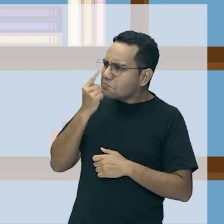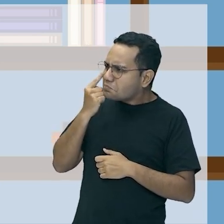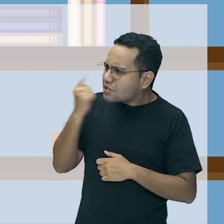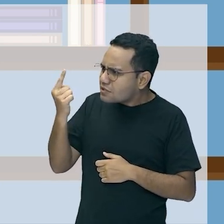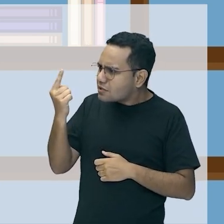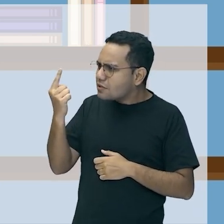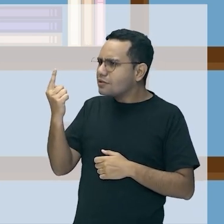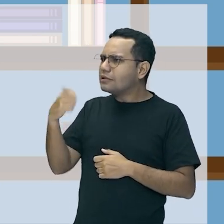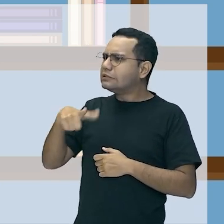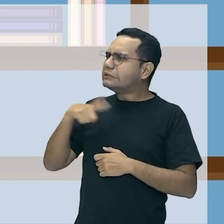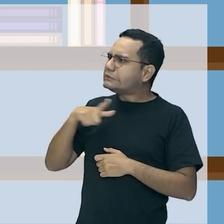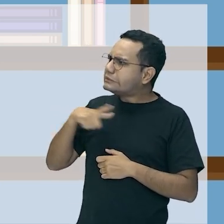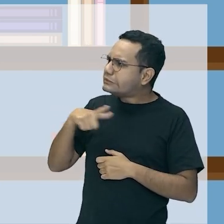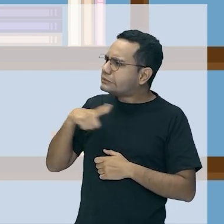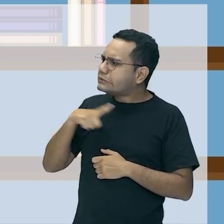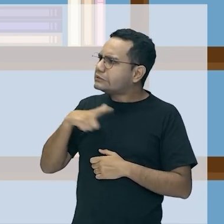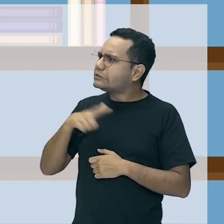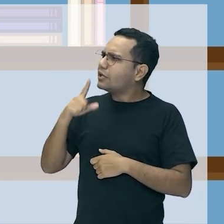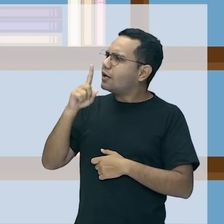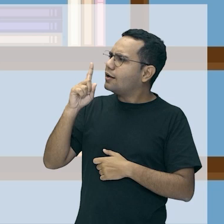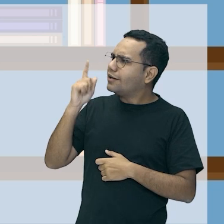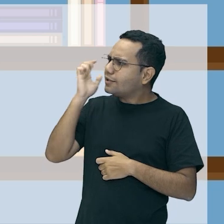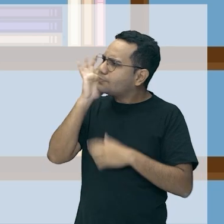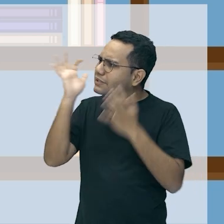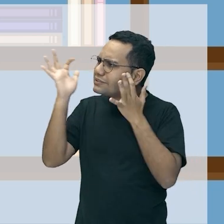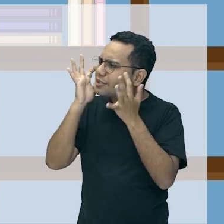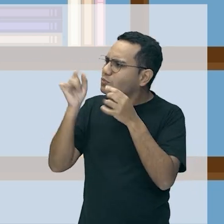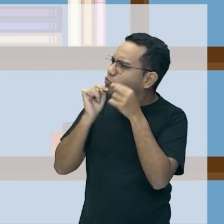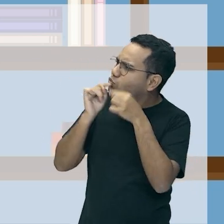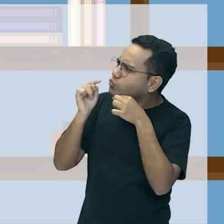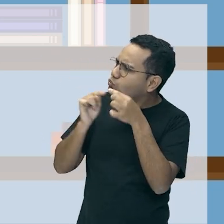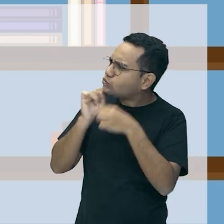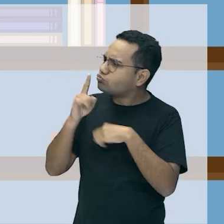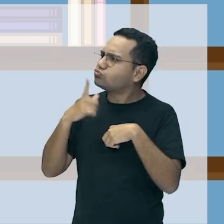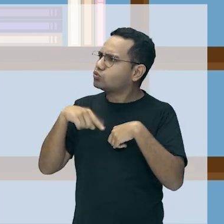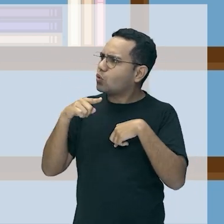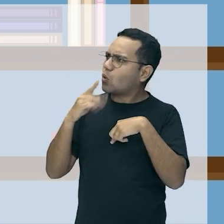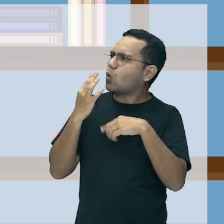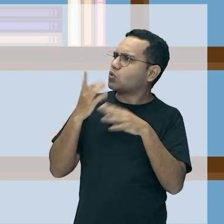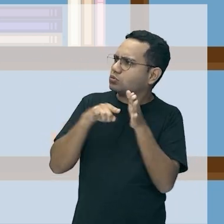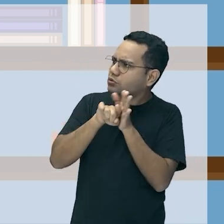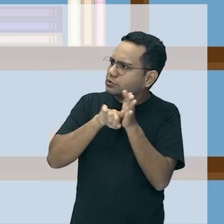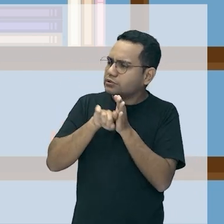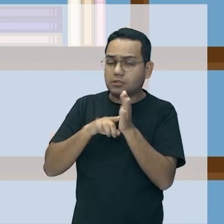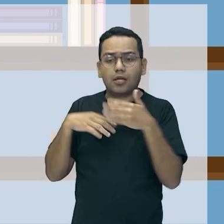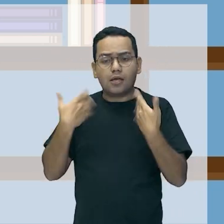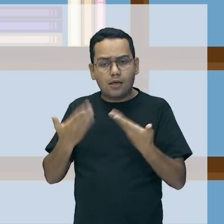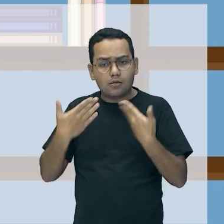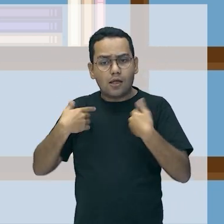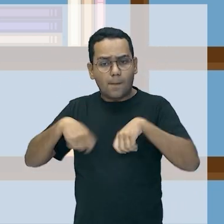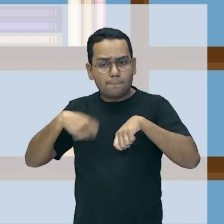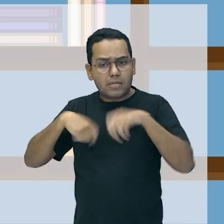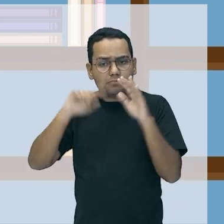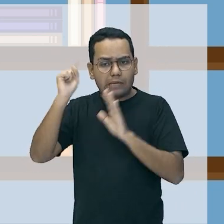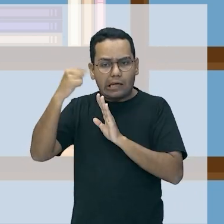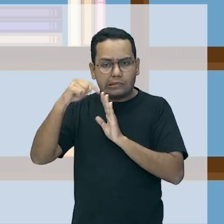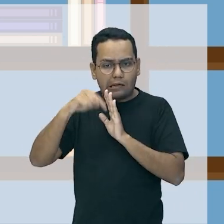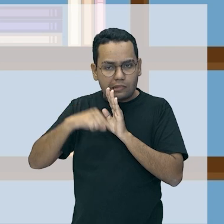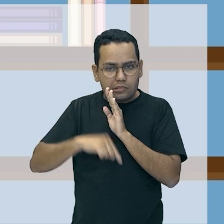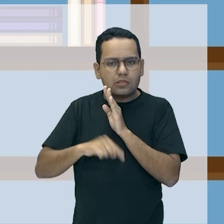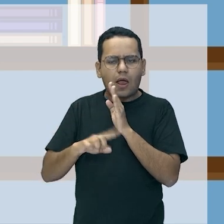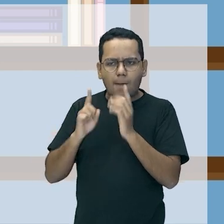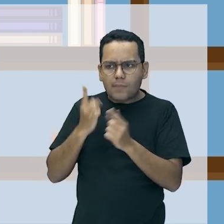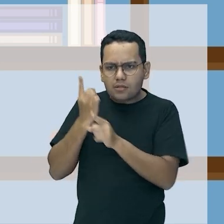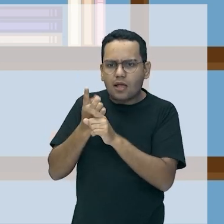os físicos. Então, decidiram uma investigação mais detalhada para